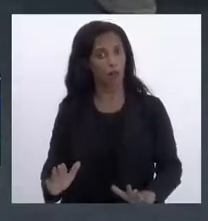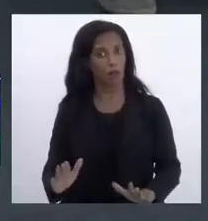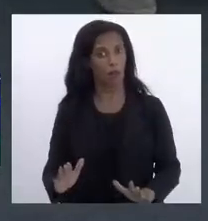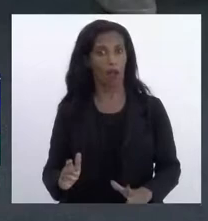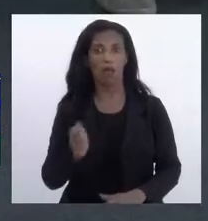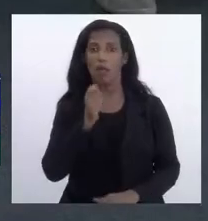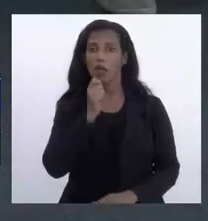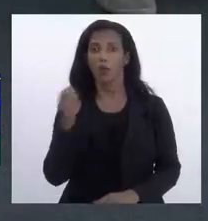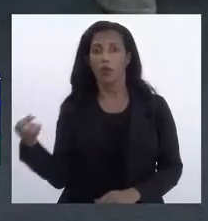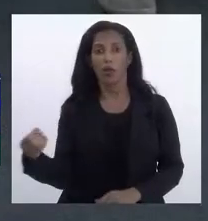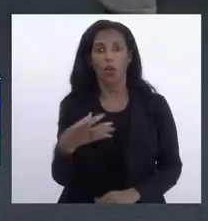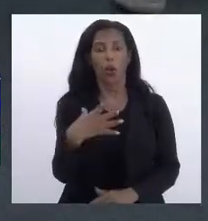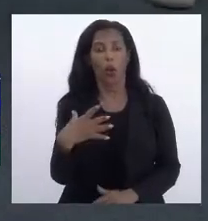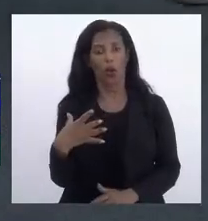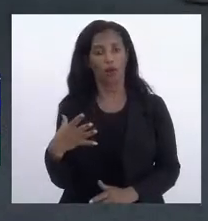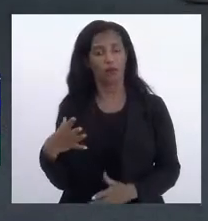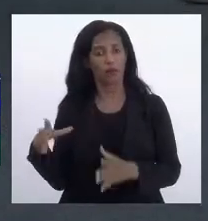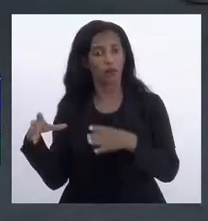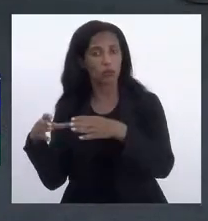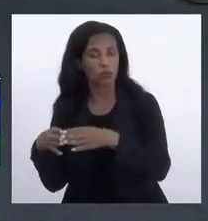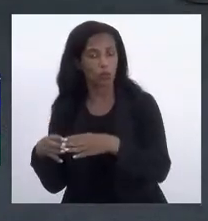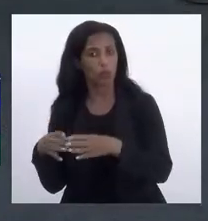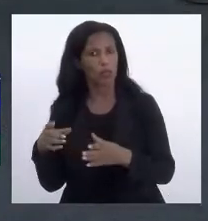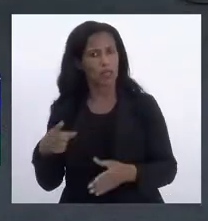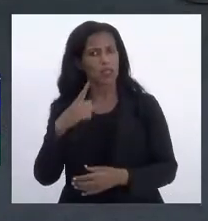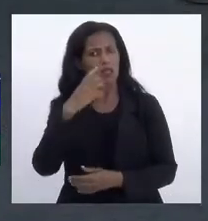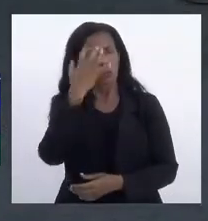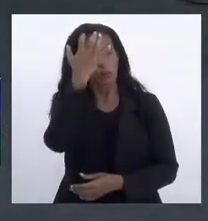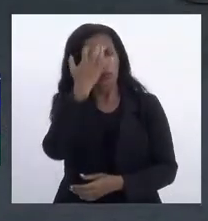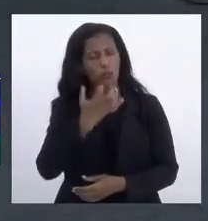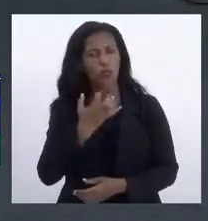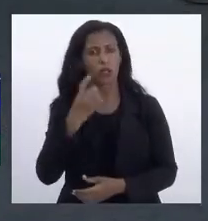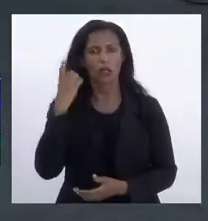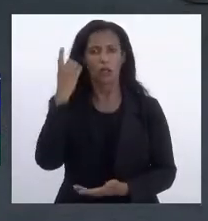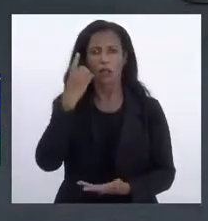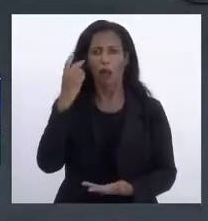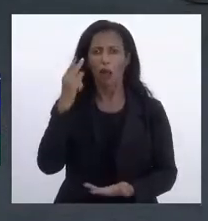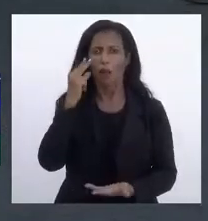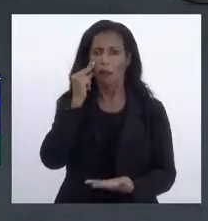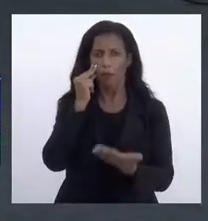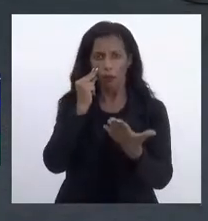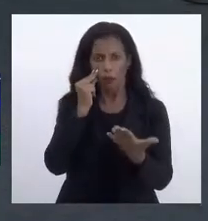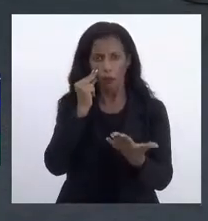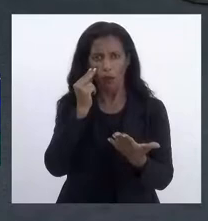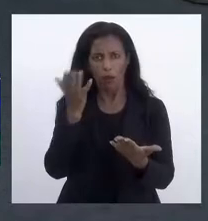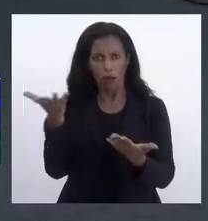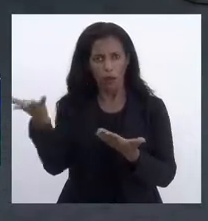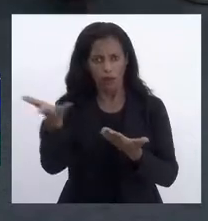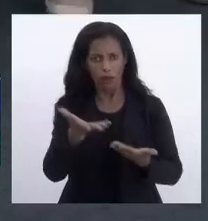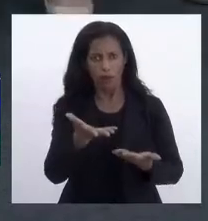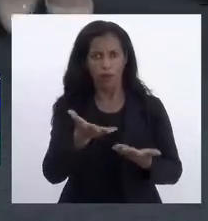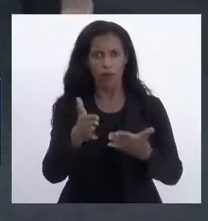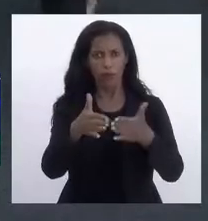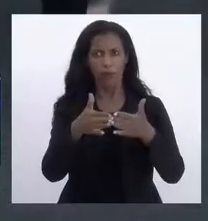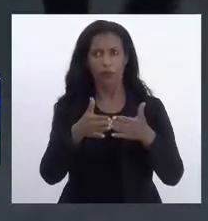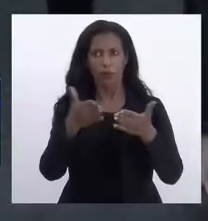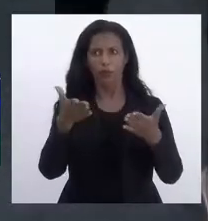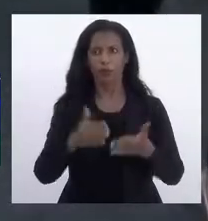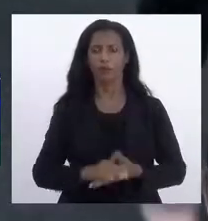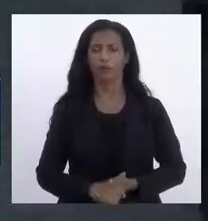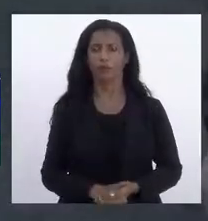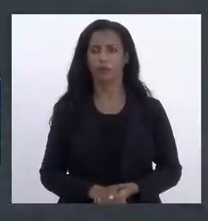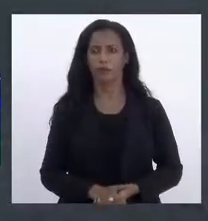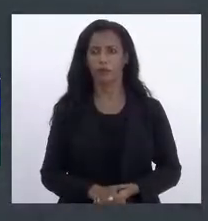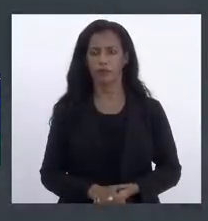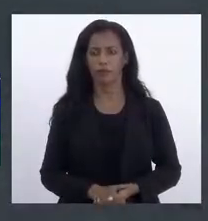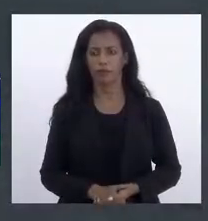abrir novas turmas. Isso é gravíssimo. Deputada Mônica Francisco, gostaria de fazer uma parte? Por favor, deputada, por favor. Aqui